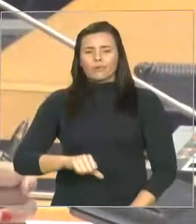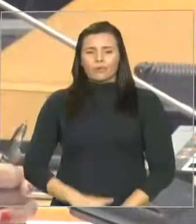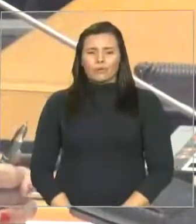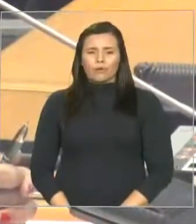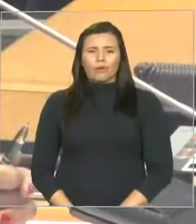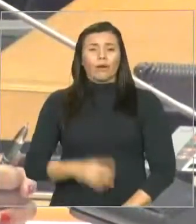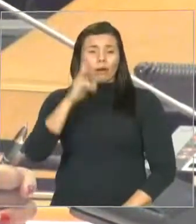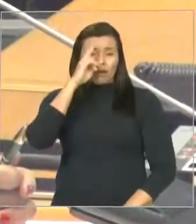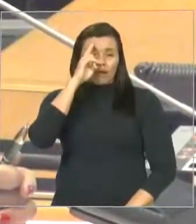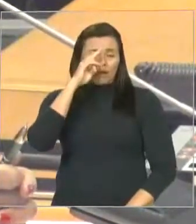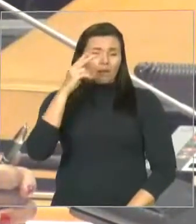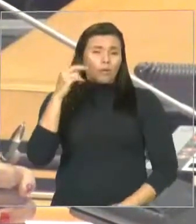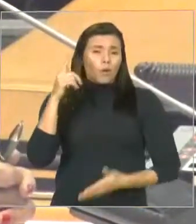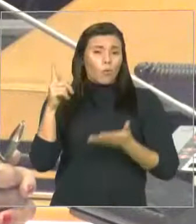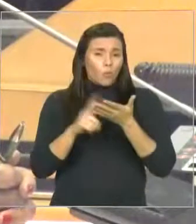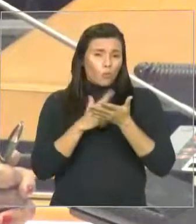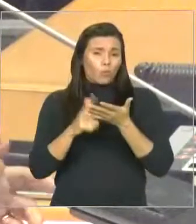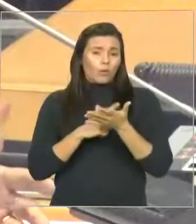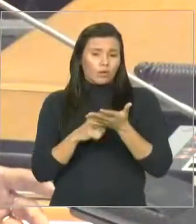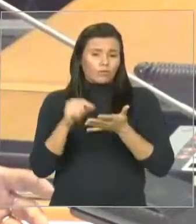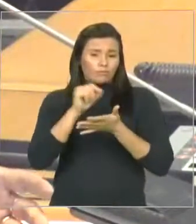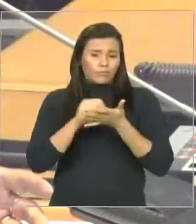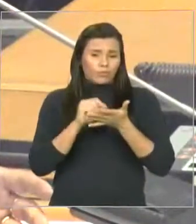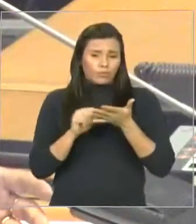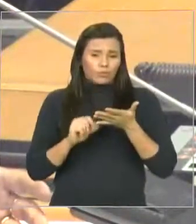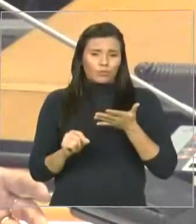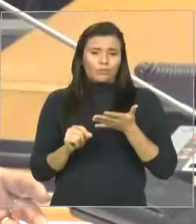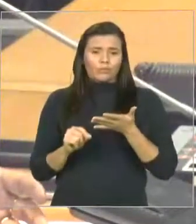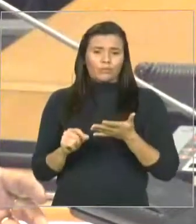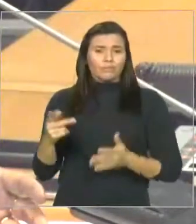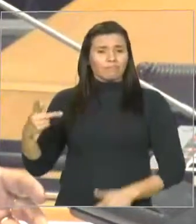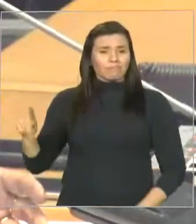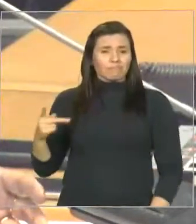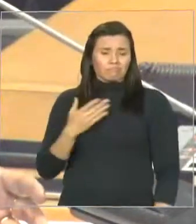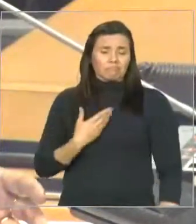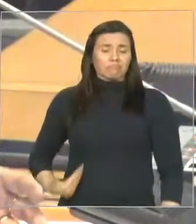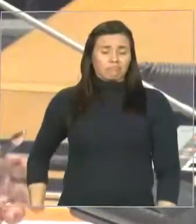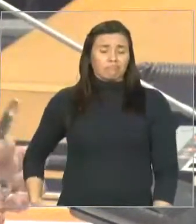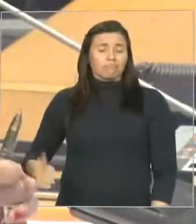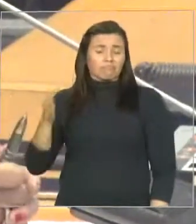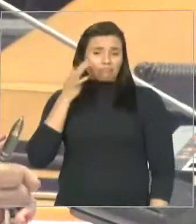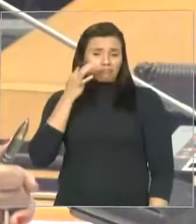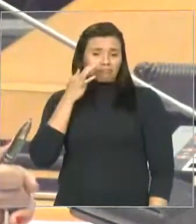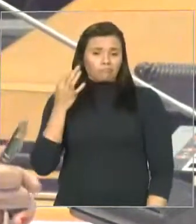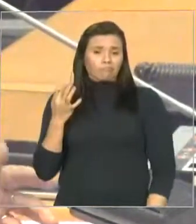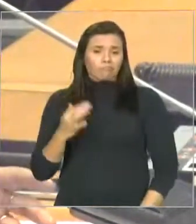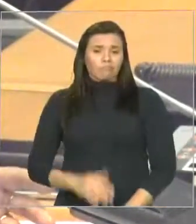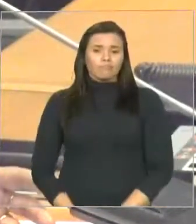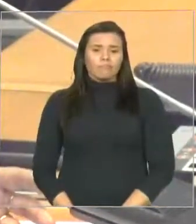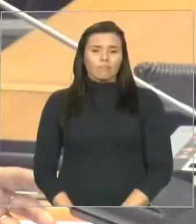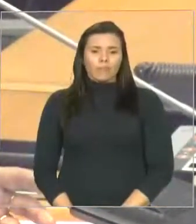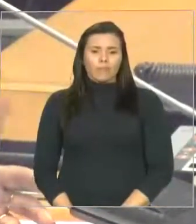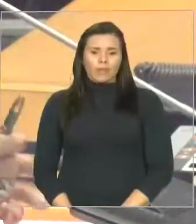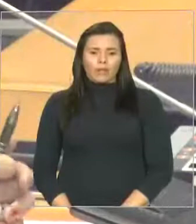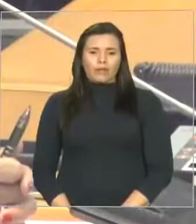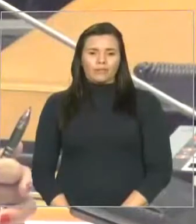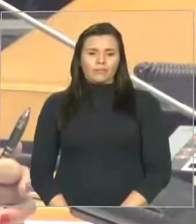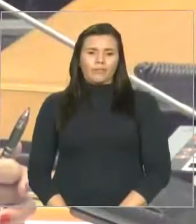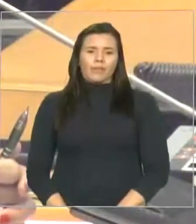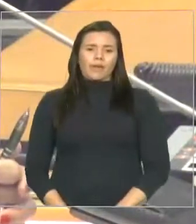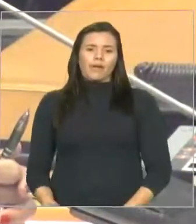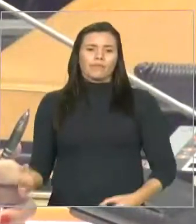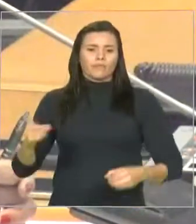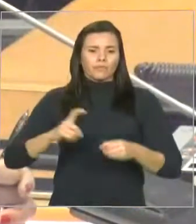aqui foi escrito pelo governador em parceria com o deputado lá do Rio de Janeiro,